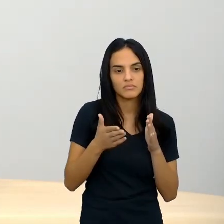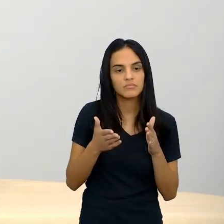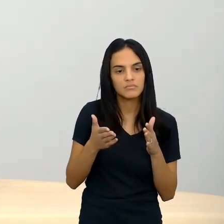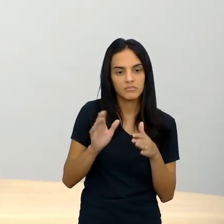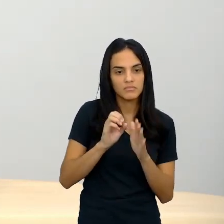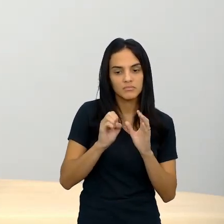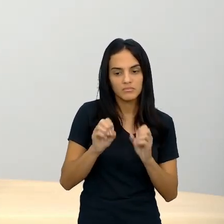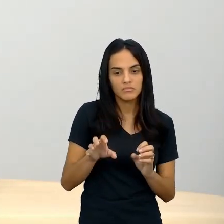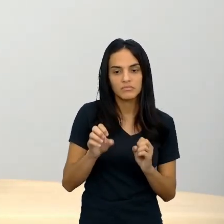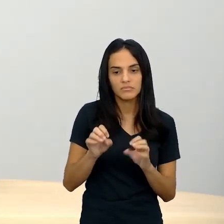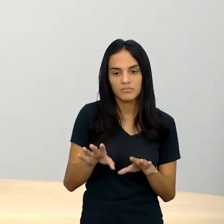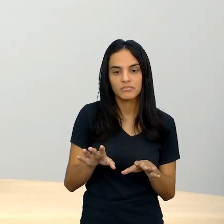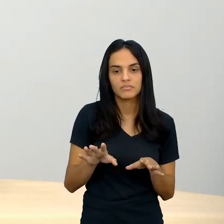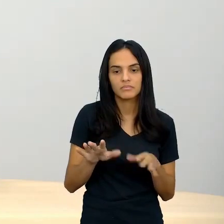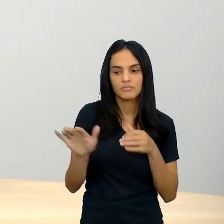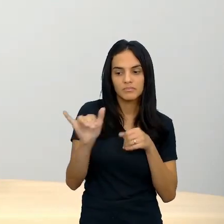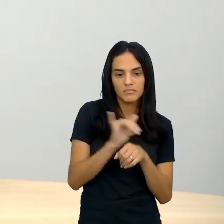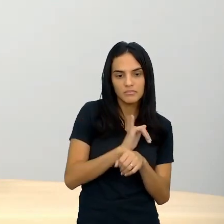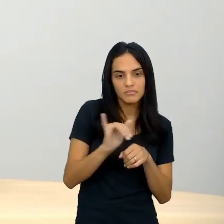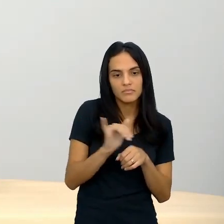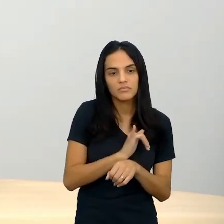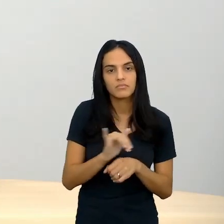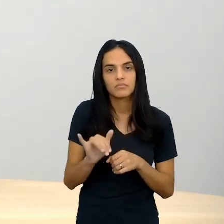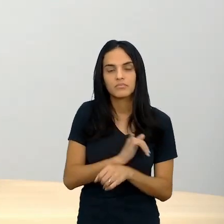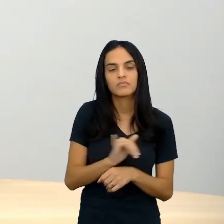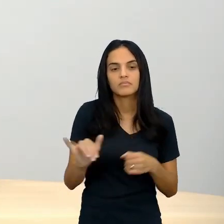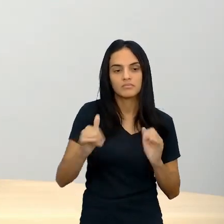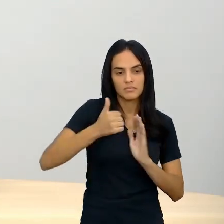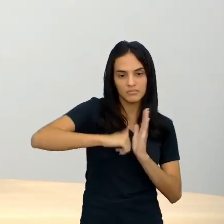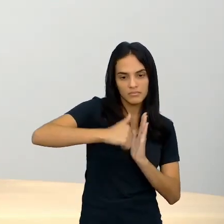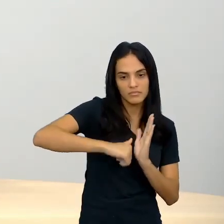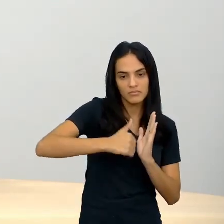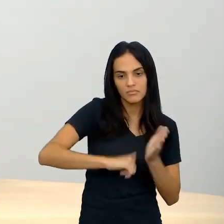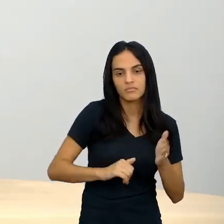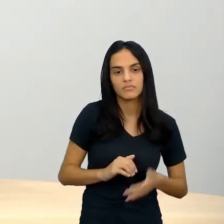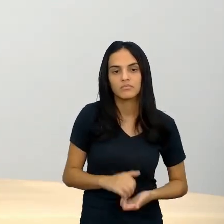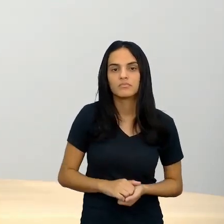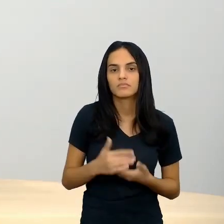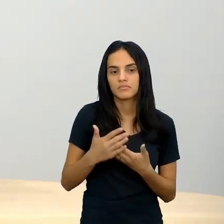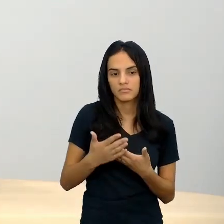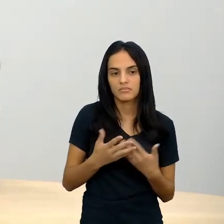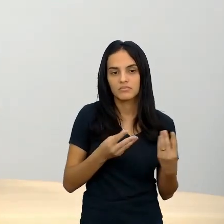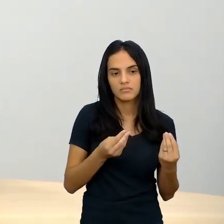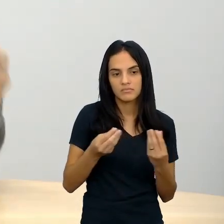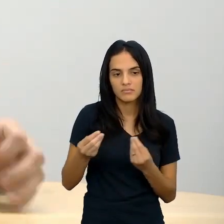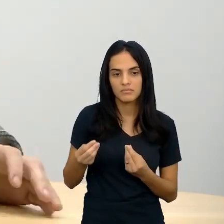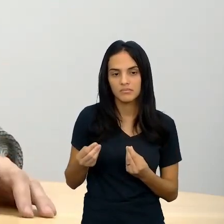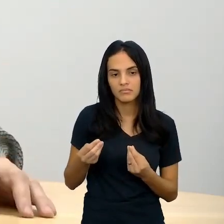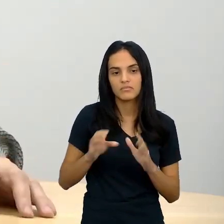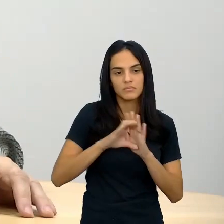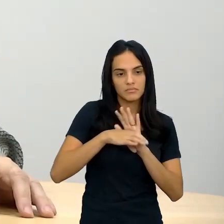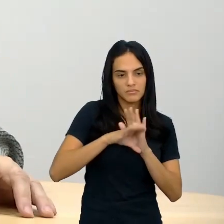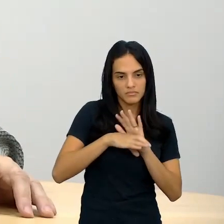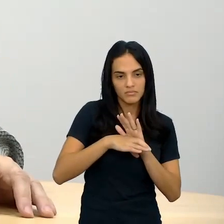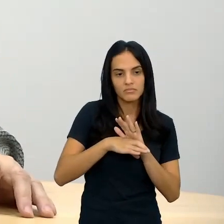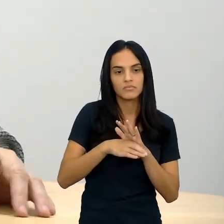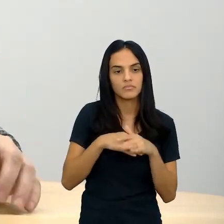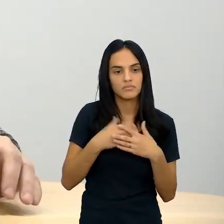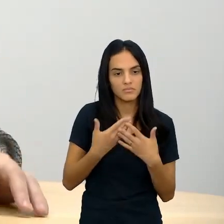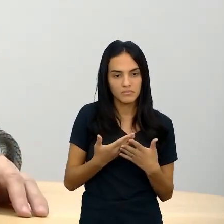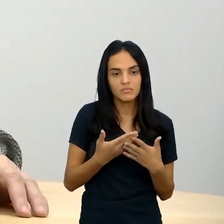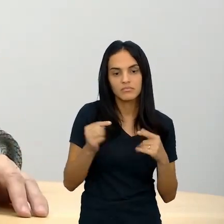processos educacionais, para a mediação da avaliação. Então, esse é um contexto